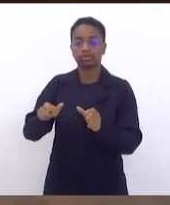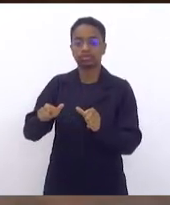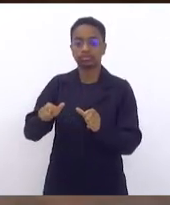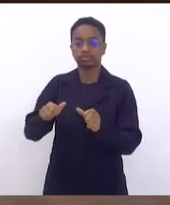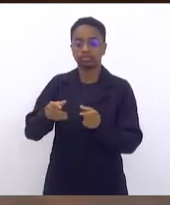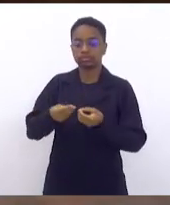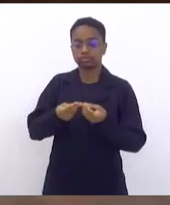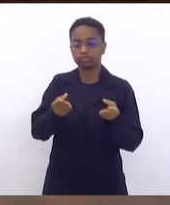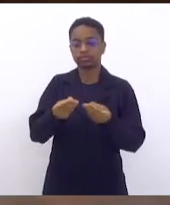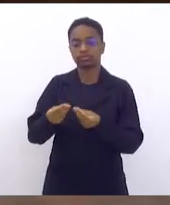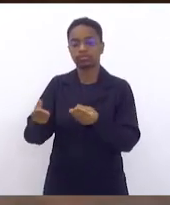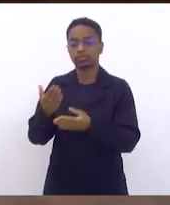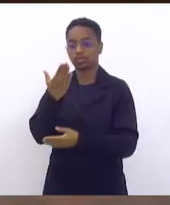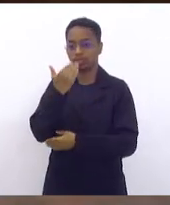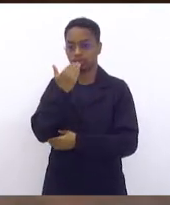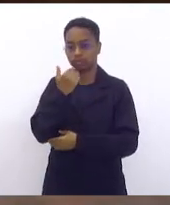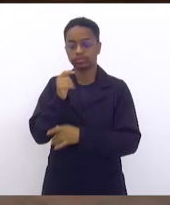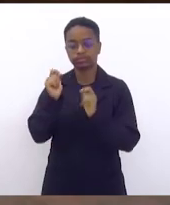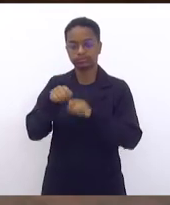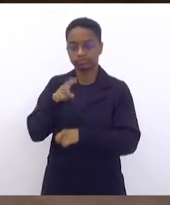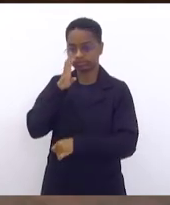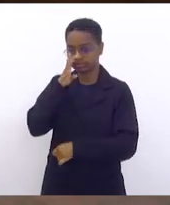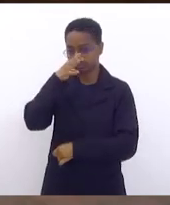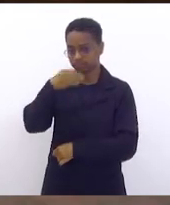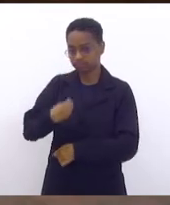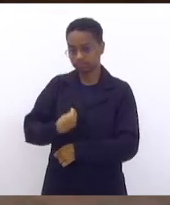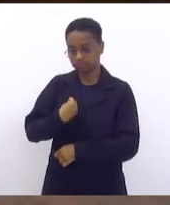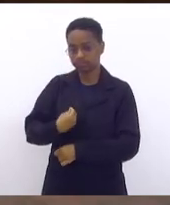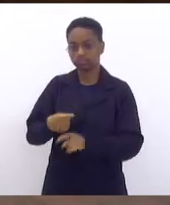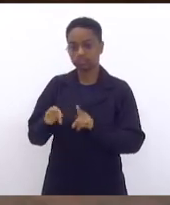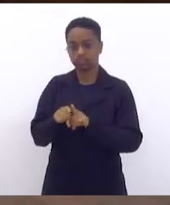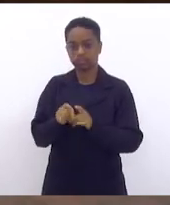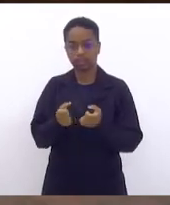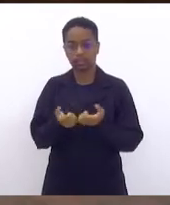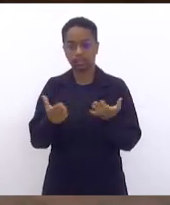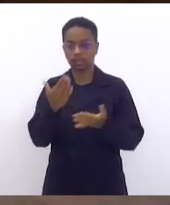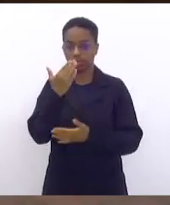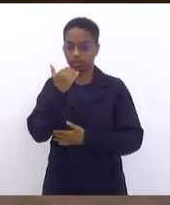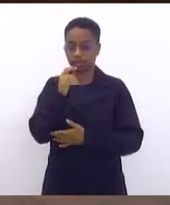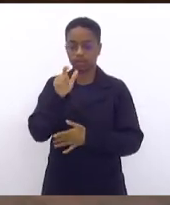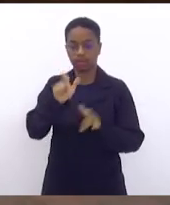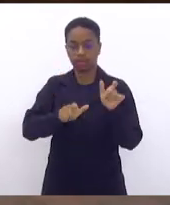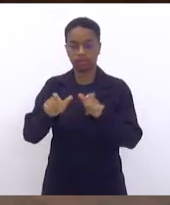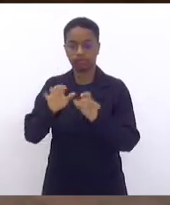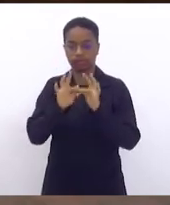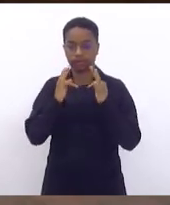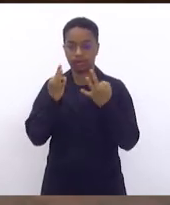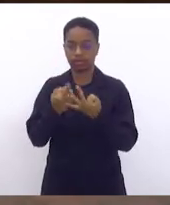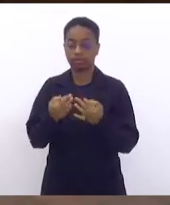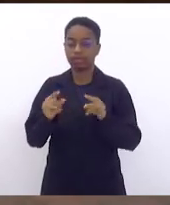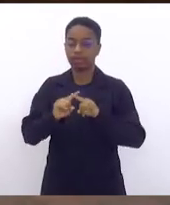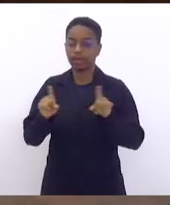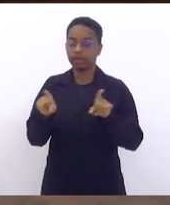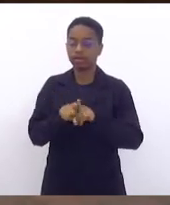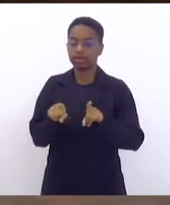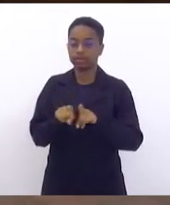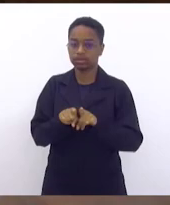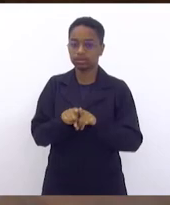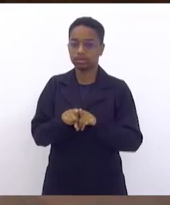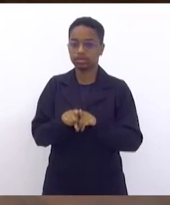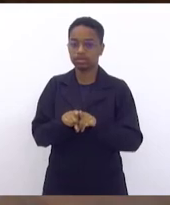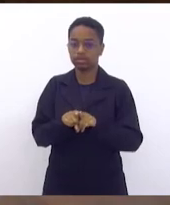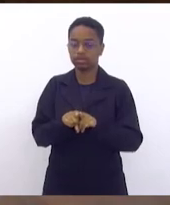desse alimento para que pudesse sobreviver, para que pudesse alimentar suas famílias, mas também para comprar as